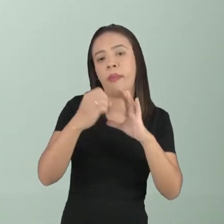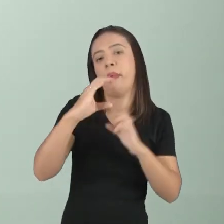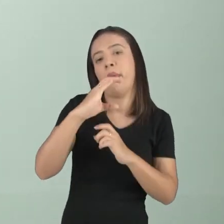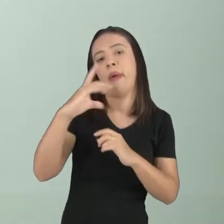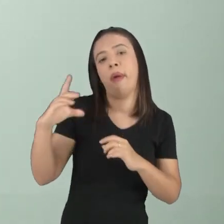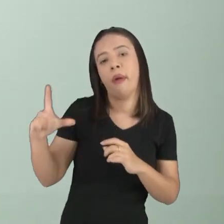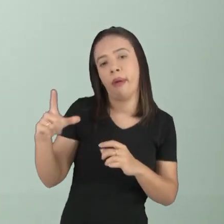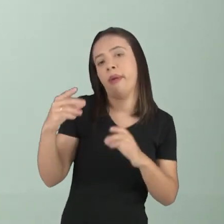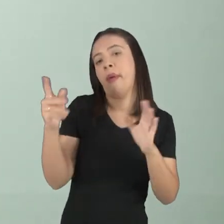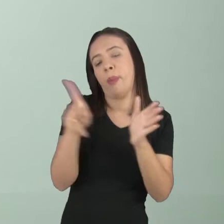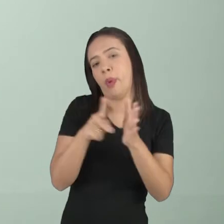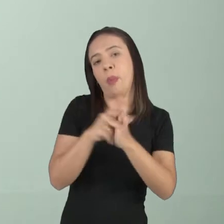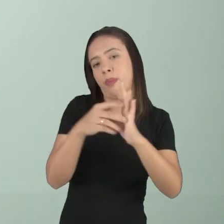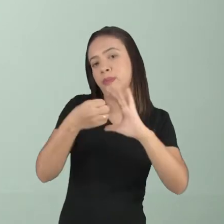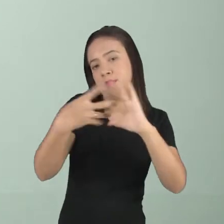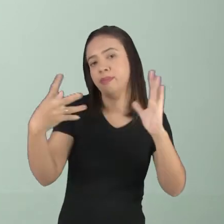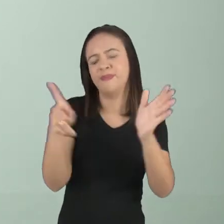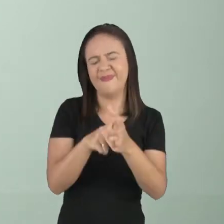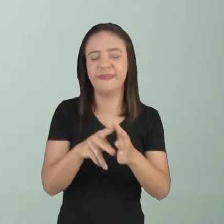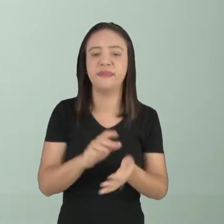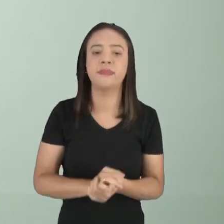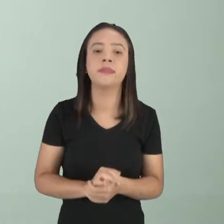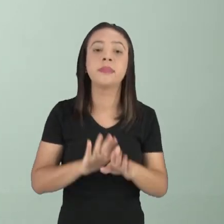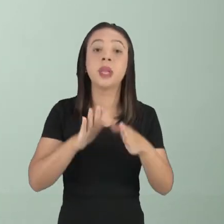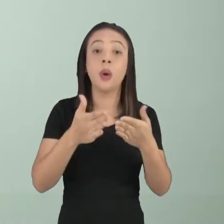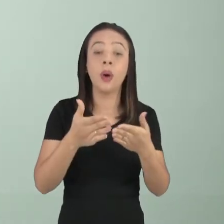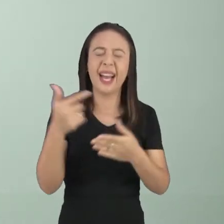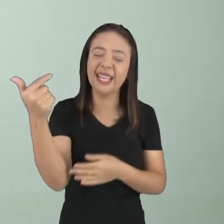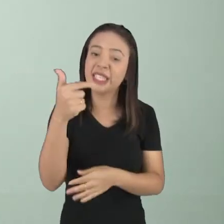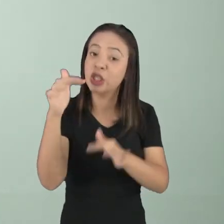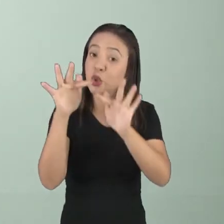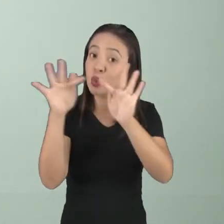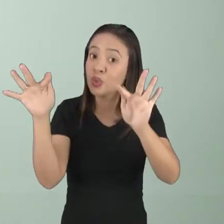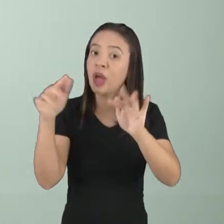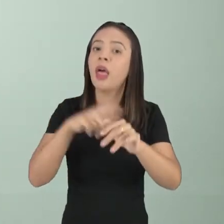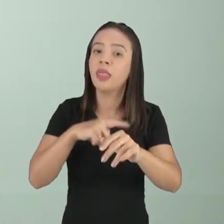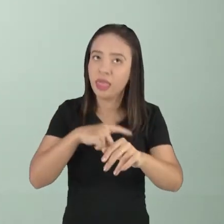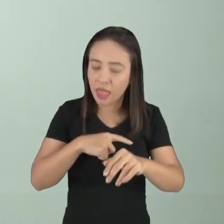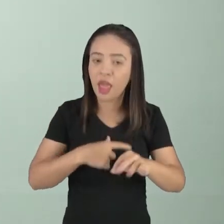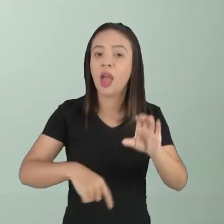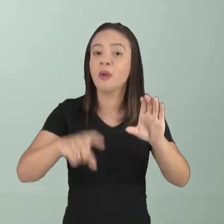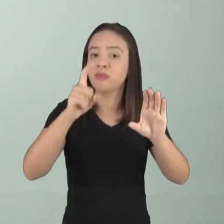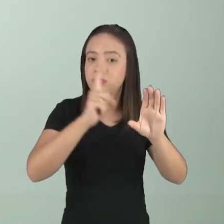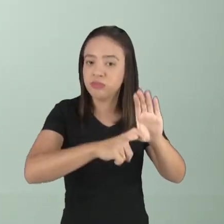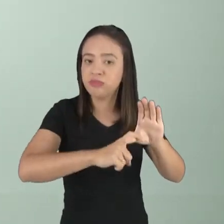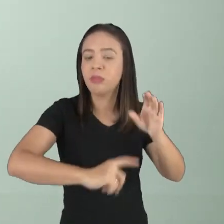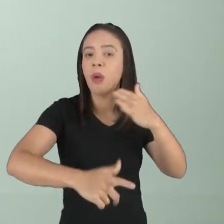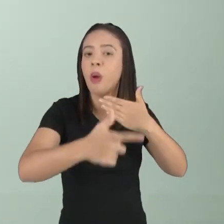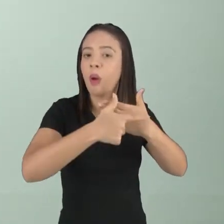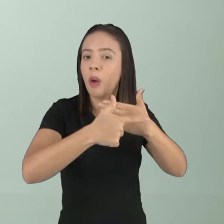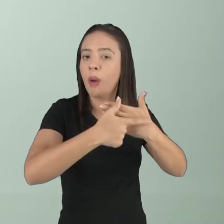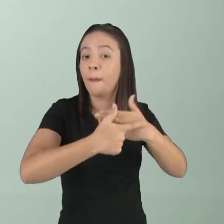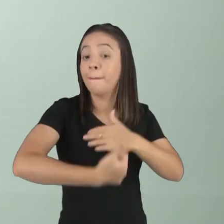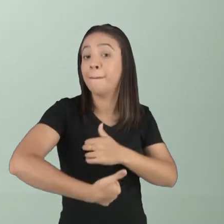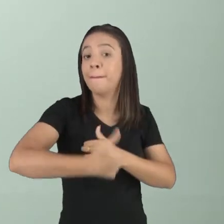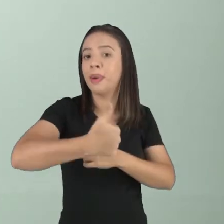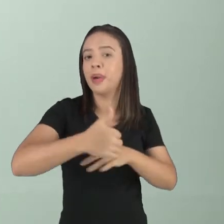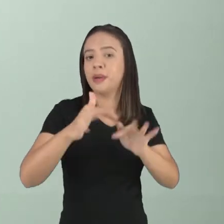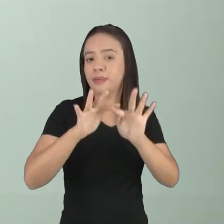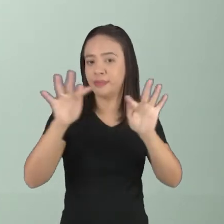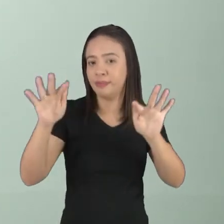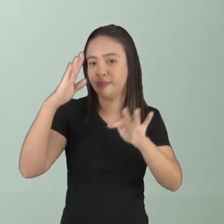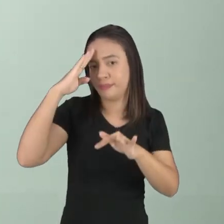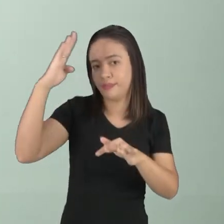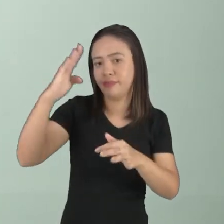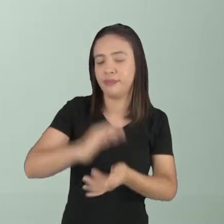assim, certo? Então, sempre a segunda oração é que vai ter relação sintática, função sintática com a